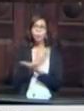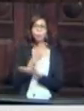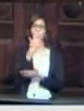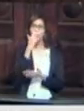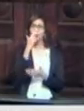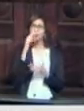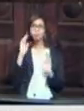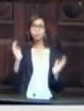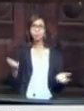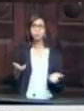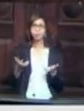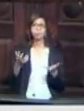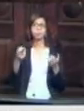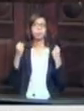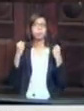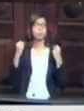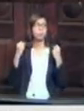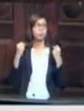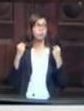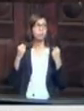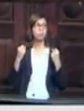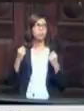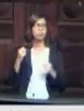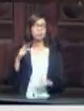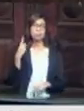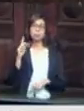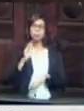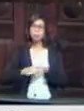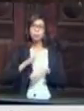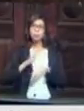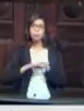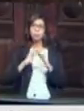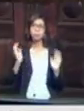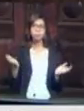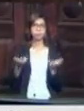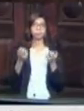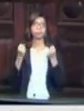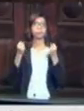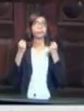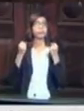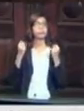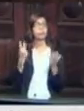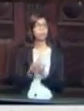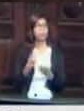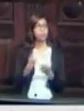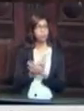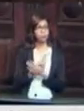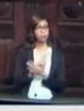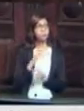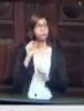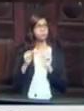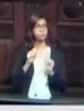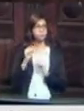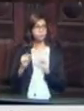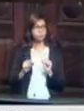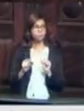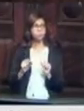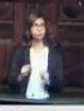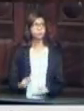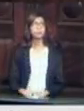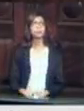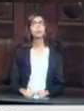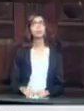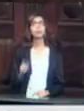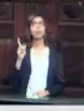apoderaram, não é o empoderamento, eles se apoderaram de forma indevida daquilo que